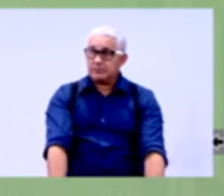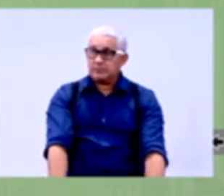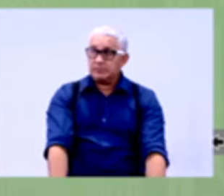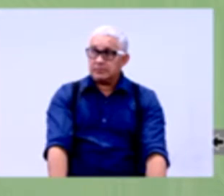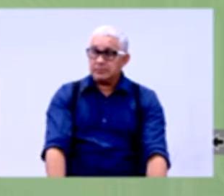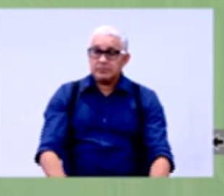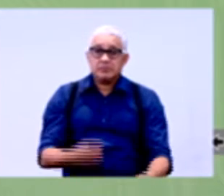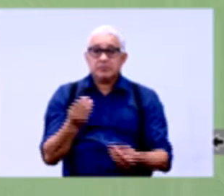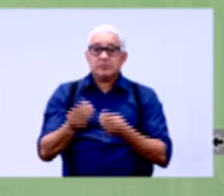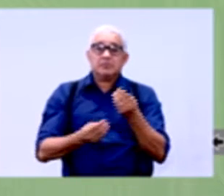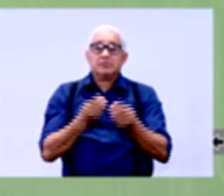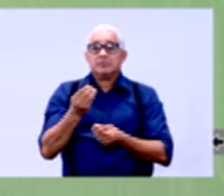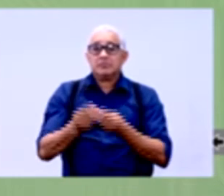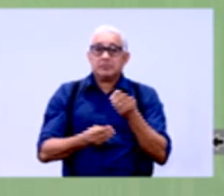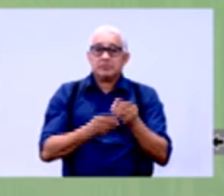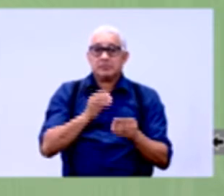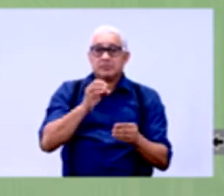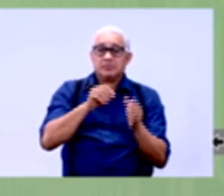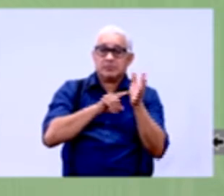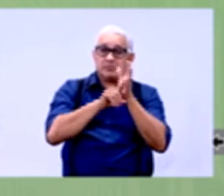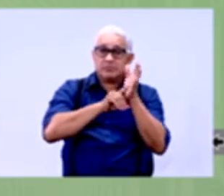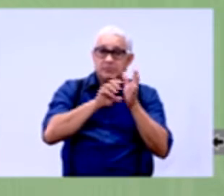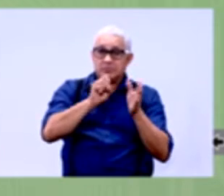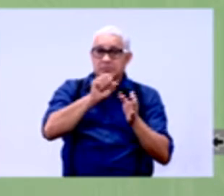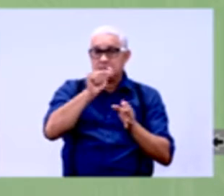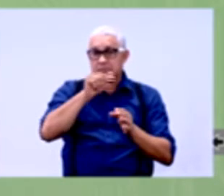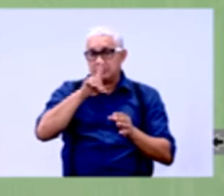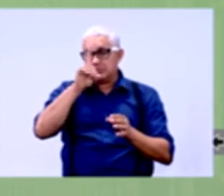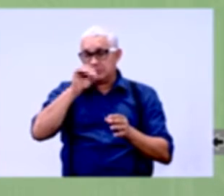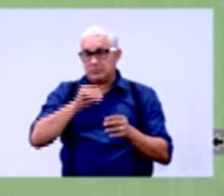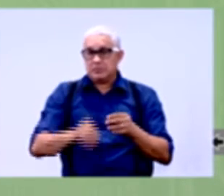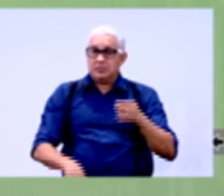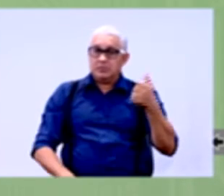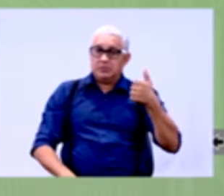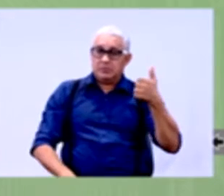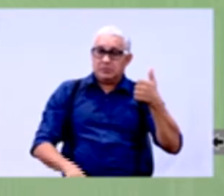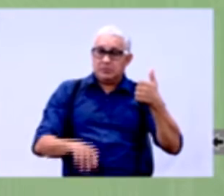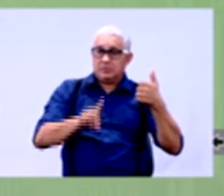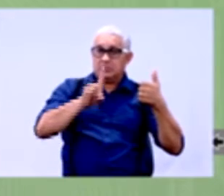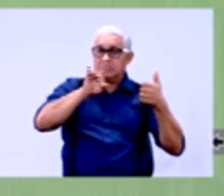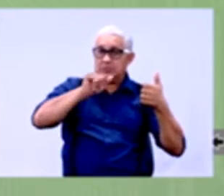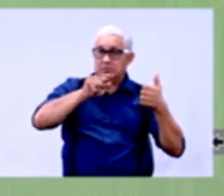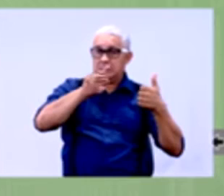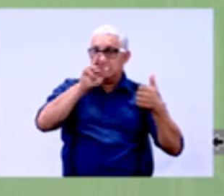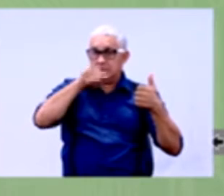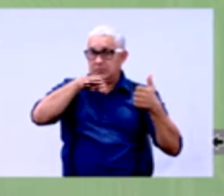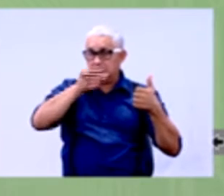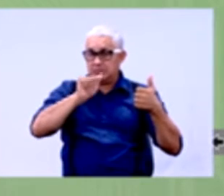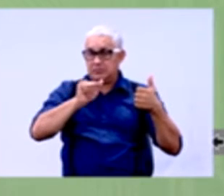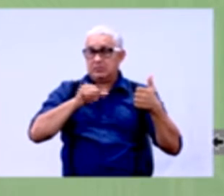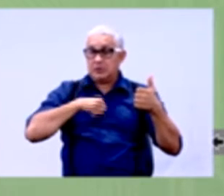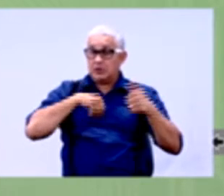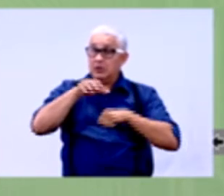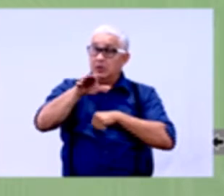como que ela funciona ali, ó? A consulta saldo no primeiro diagrama, ela